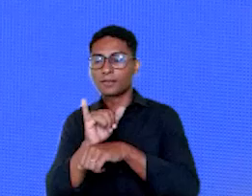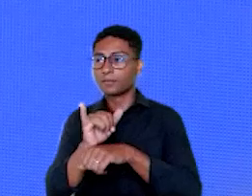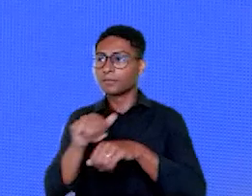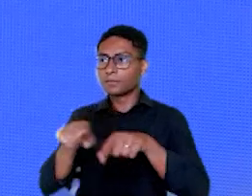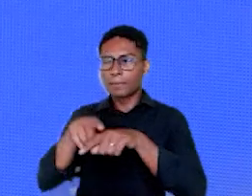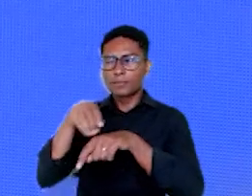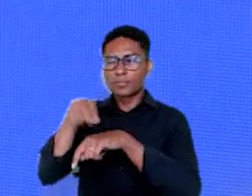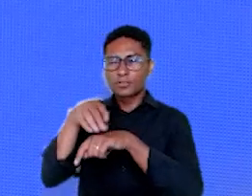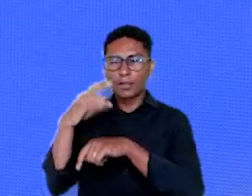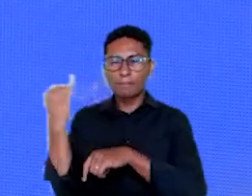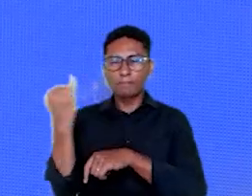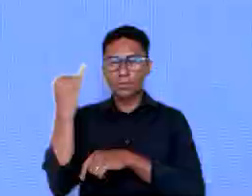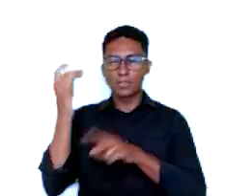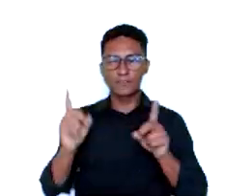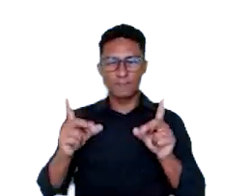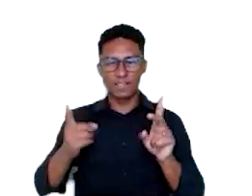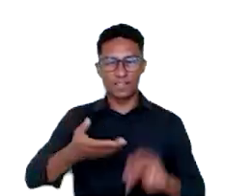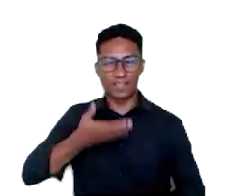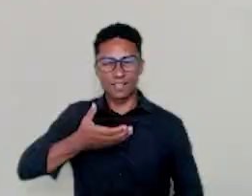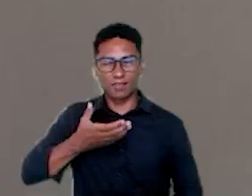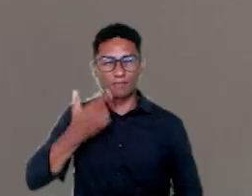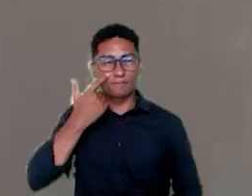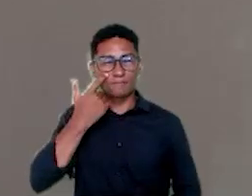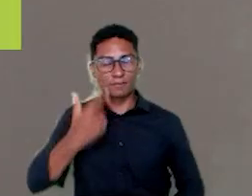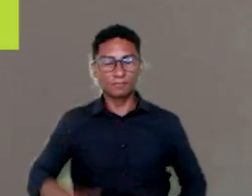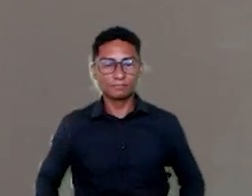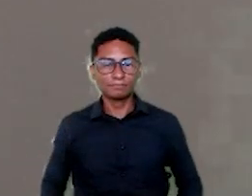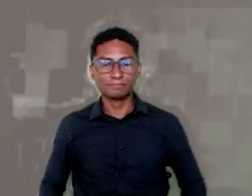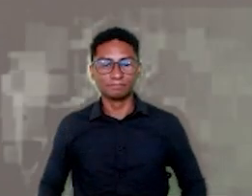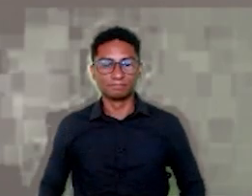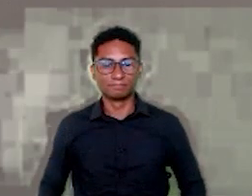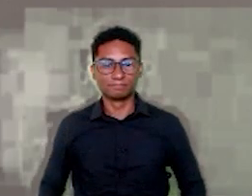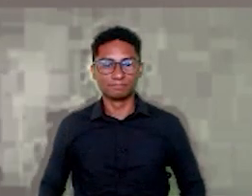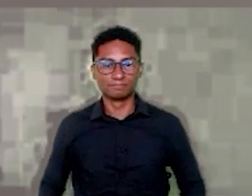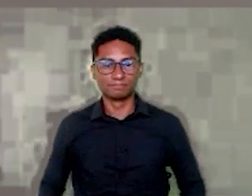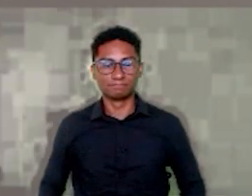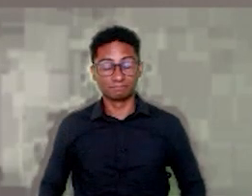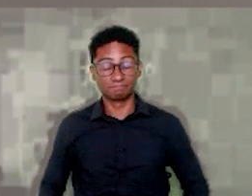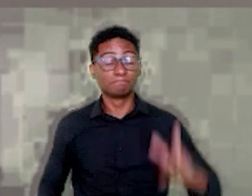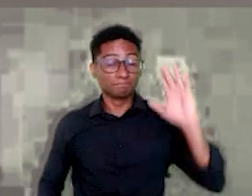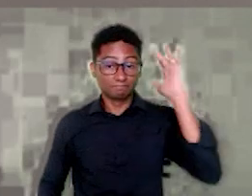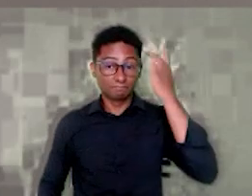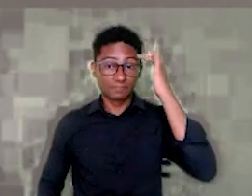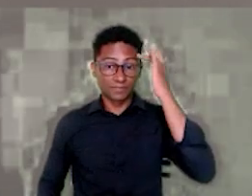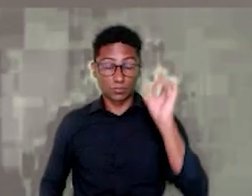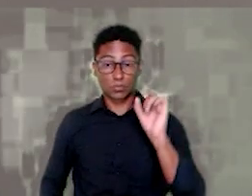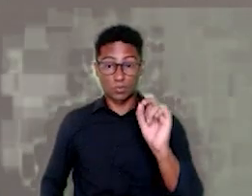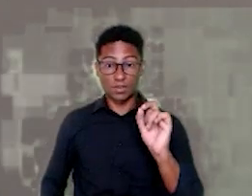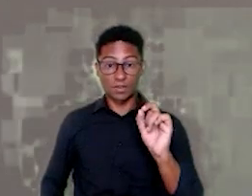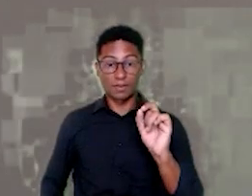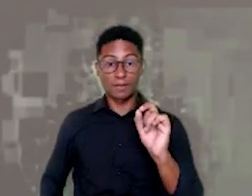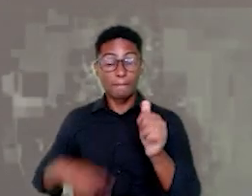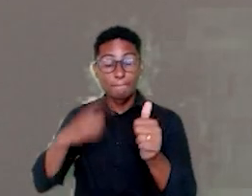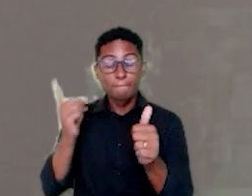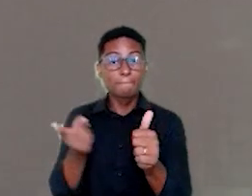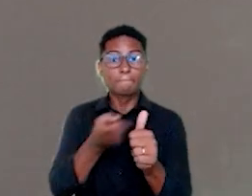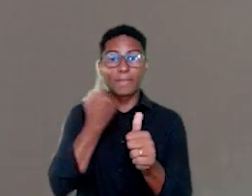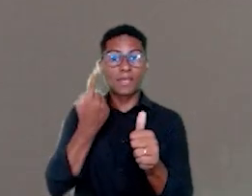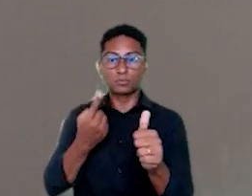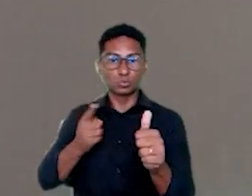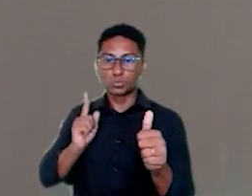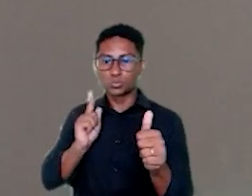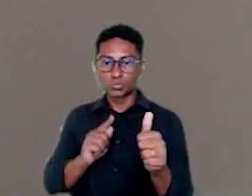vendas de Natal. Vamos conferir. Acredito que o primeiro passo, né, começa com